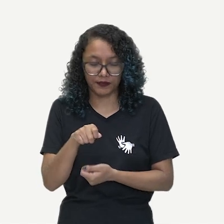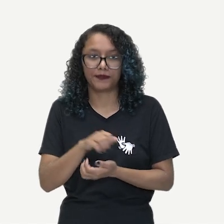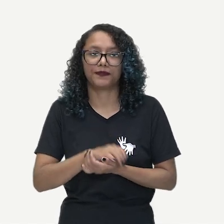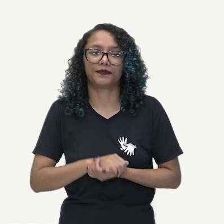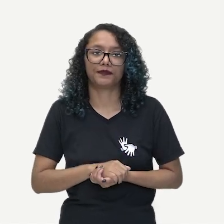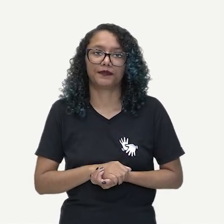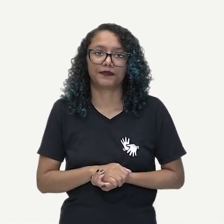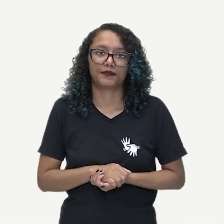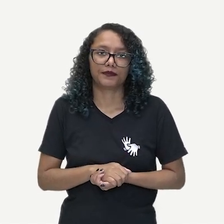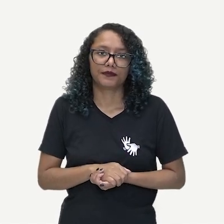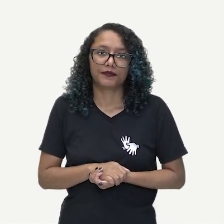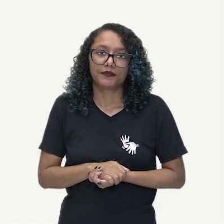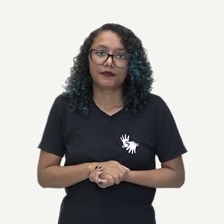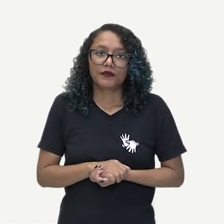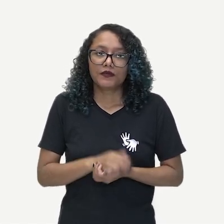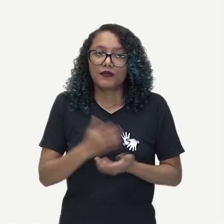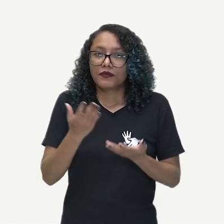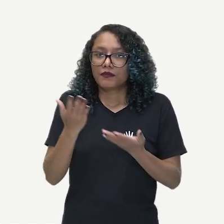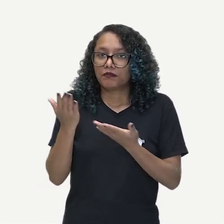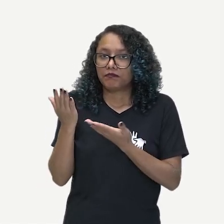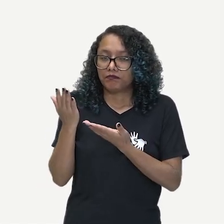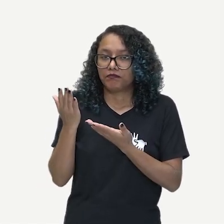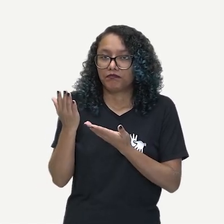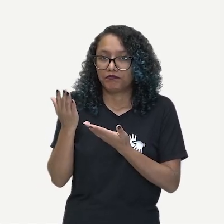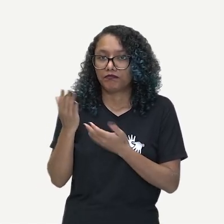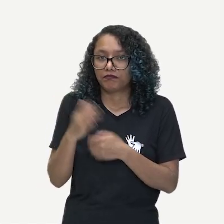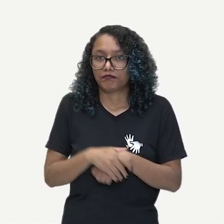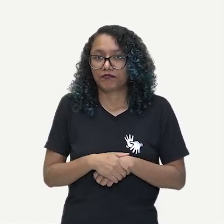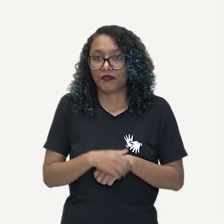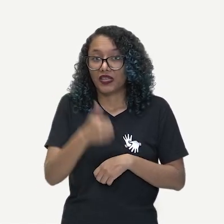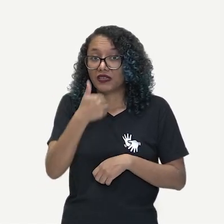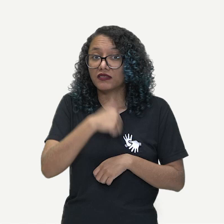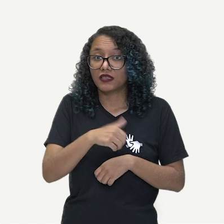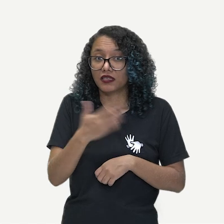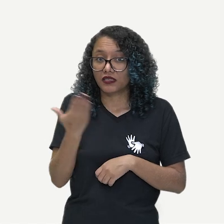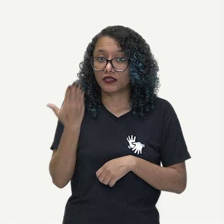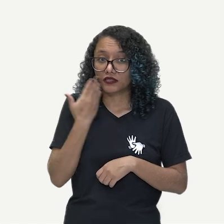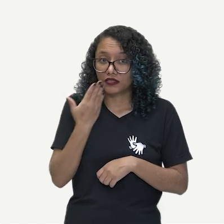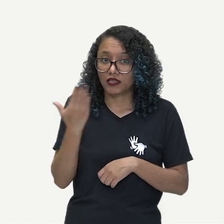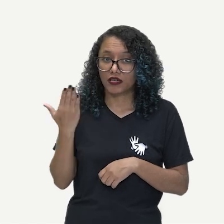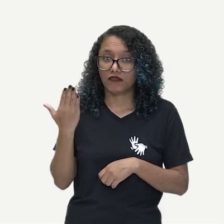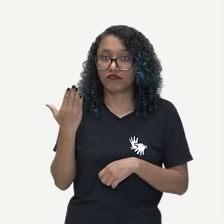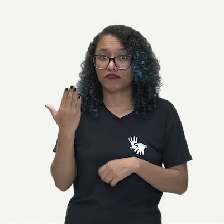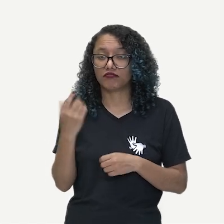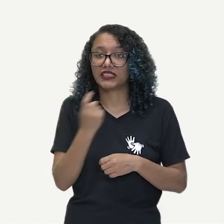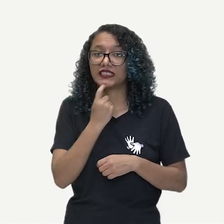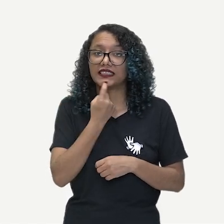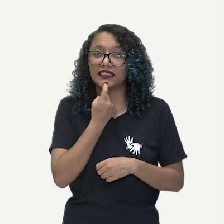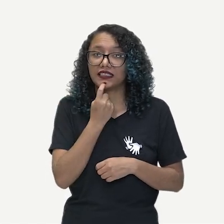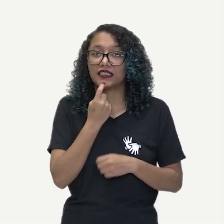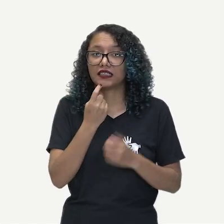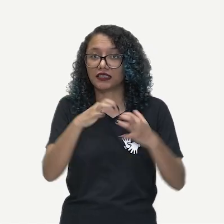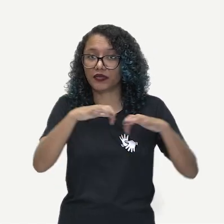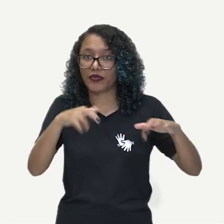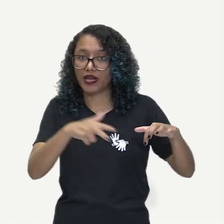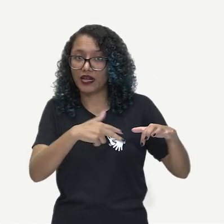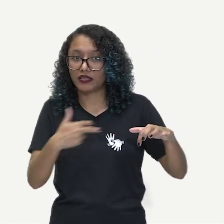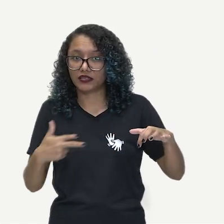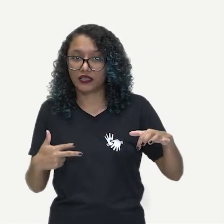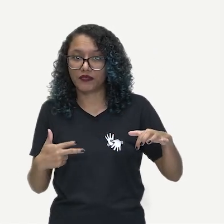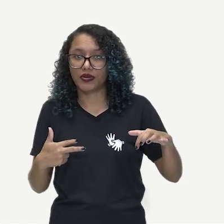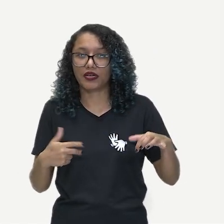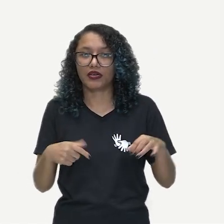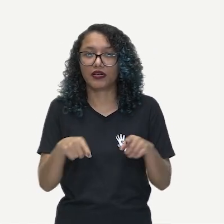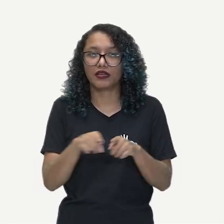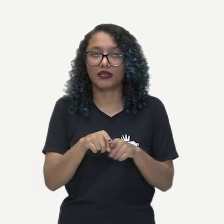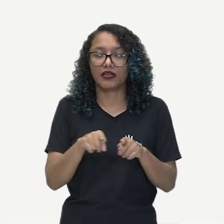eu vou ter então a Islândia, ok? A Irlanda separada, né? A Islândia separada da Dinamarca e a Irlanda